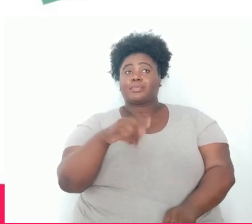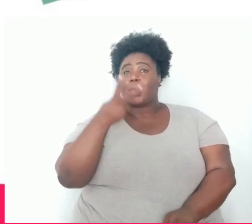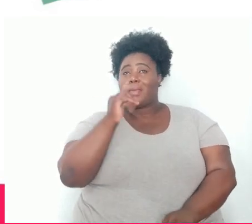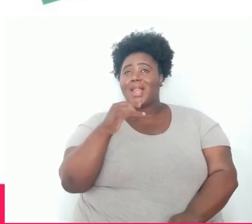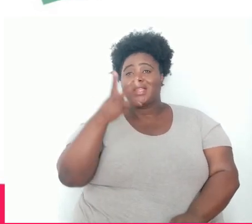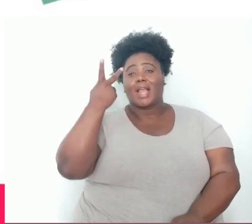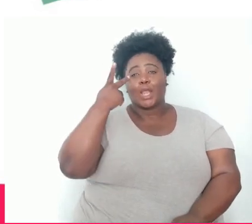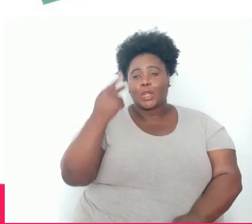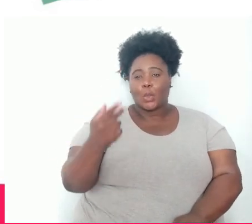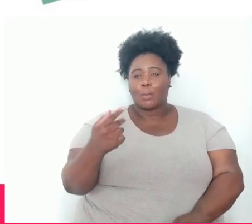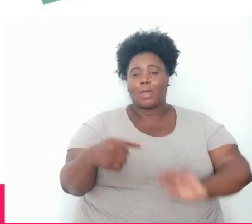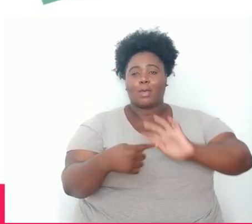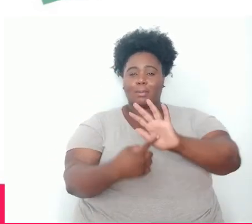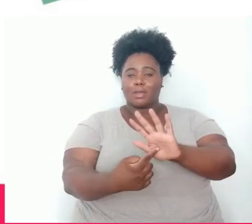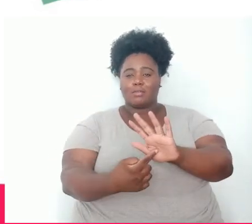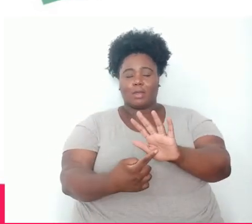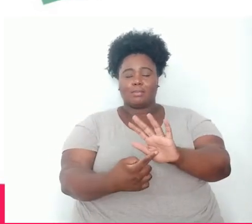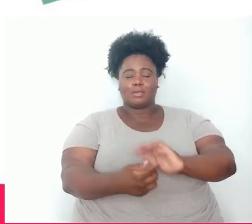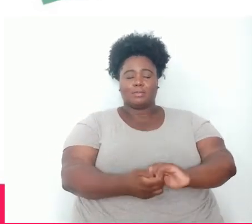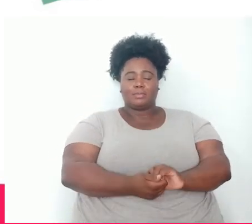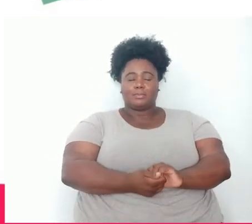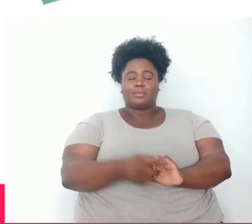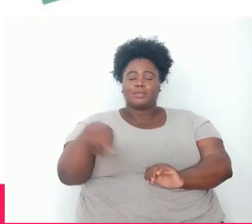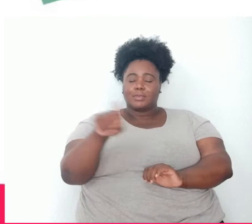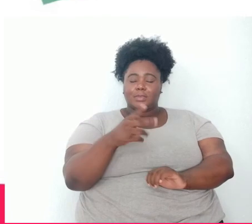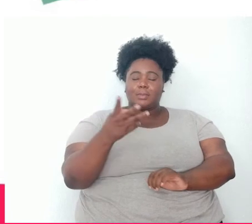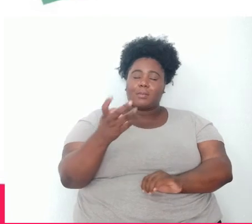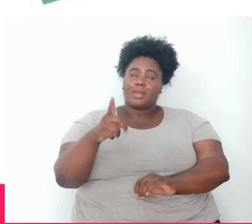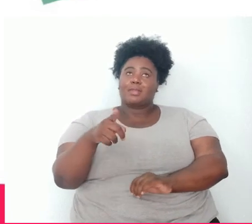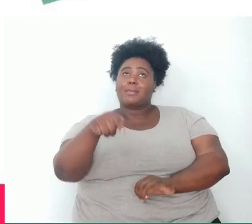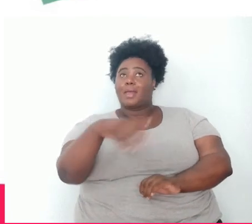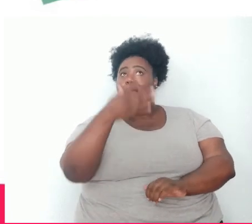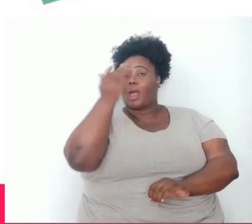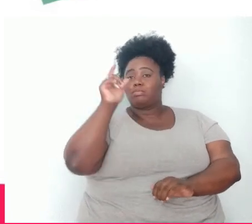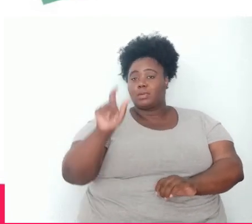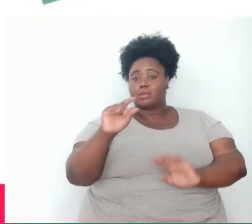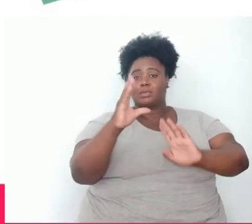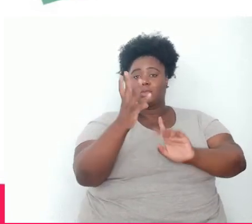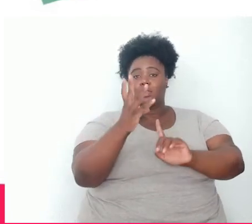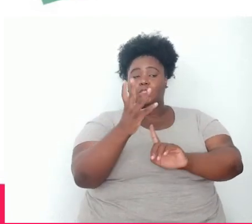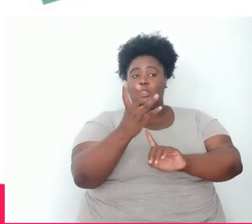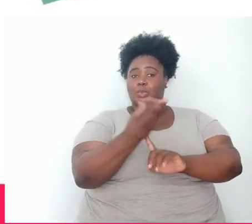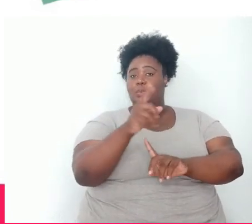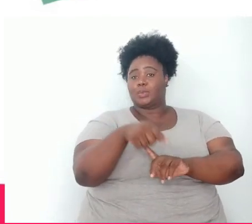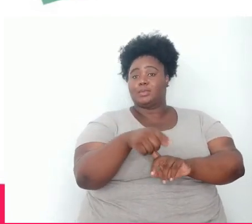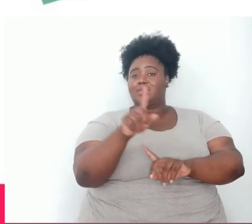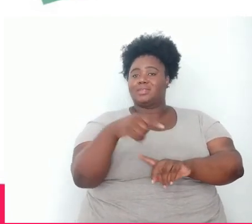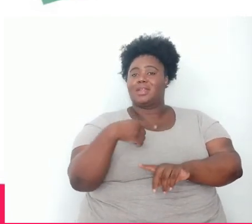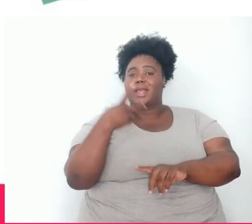assim de banalizar a performance. Você percebe isso? Assim, o artista da performance tem